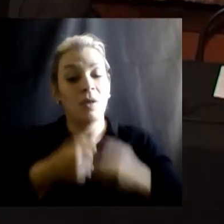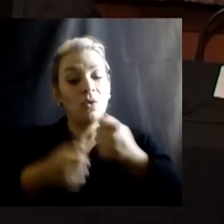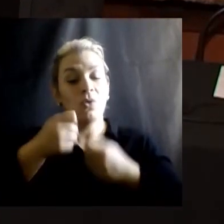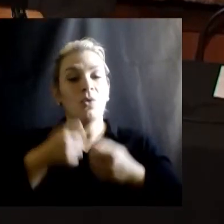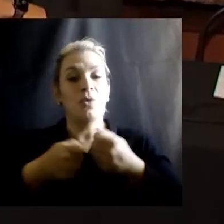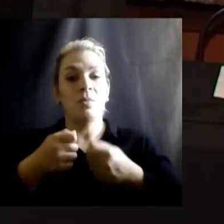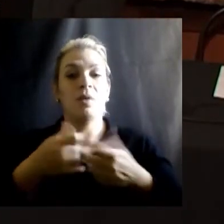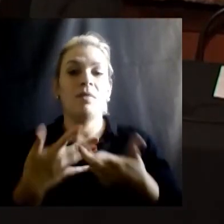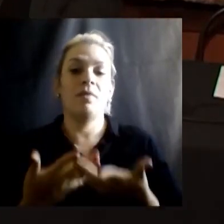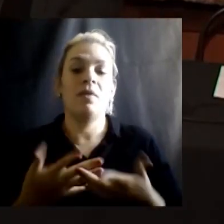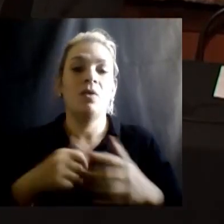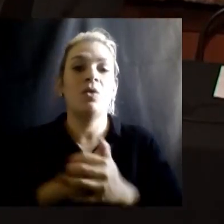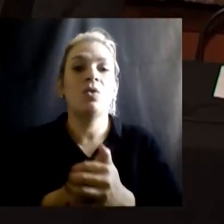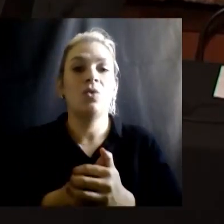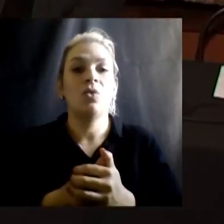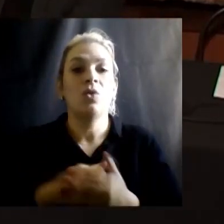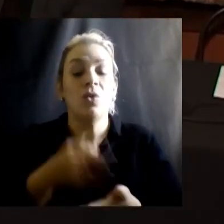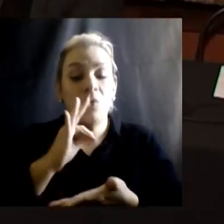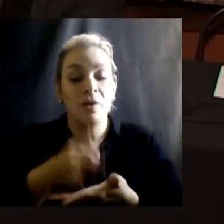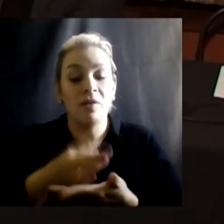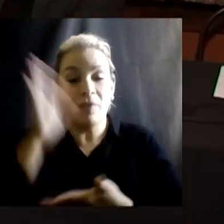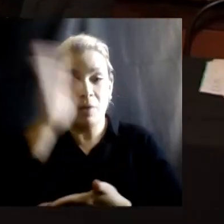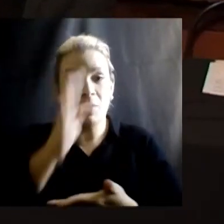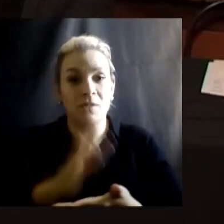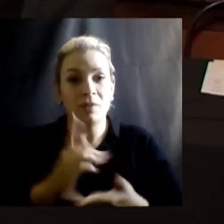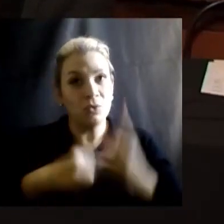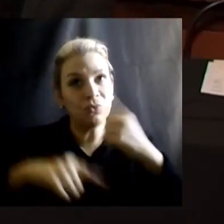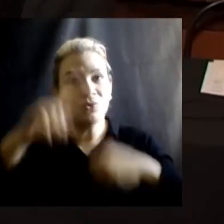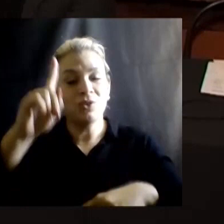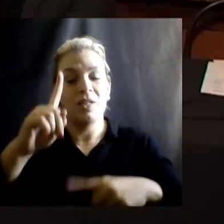assim como tantas outras culturas agrícolas, tem